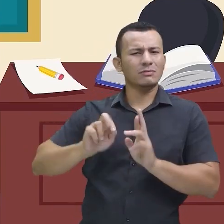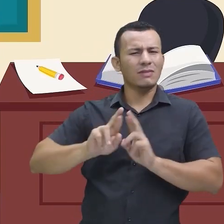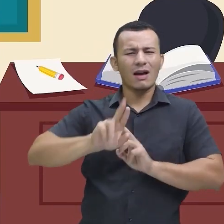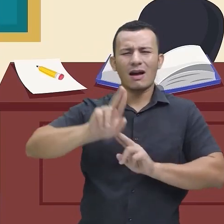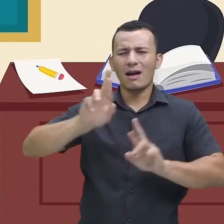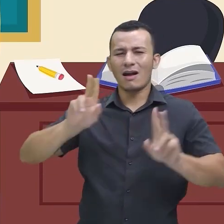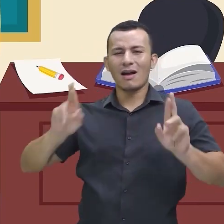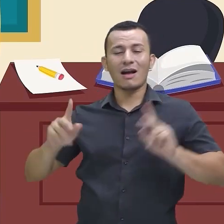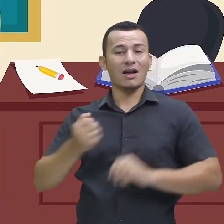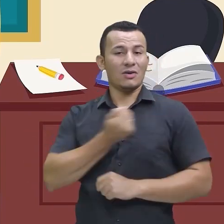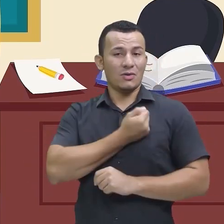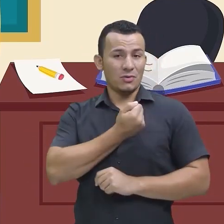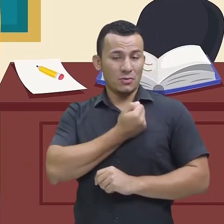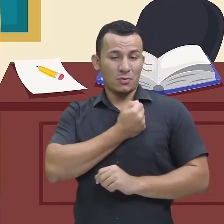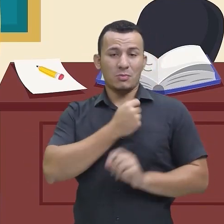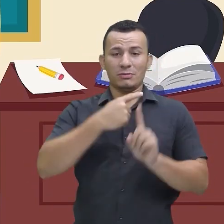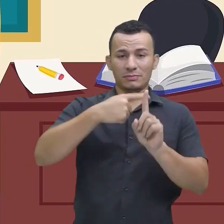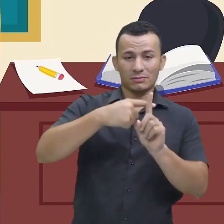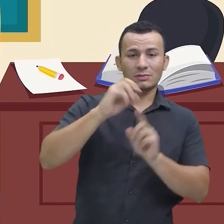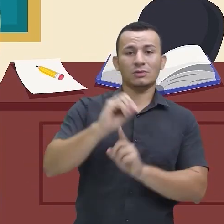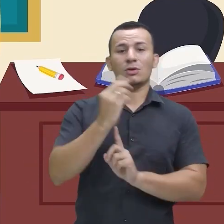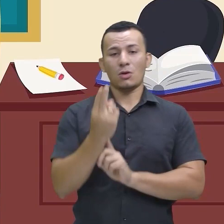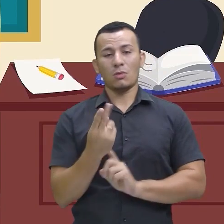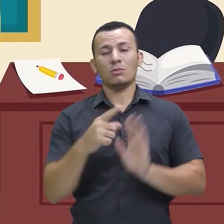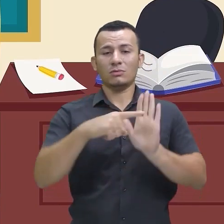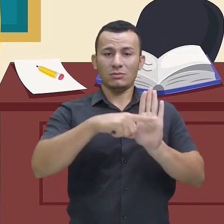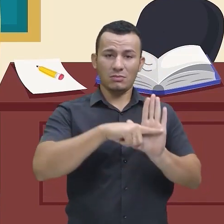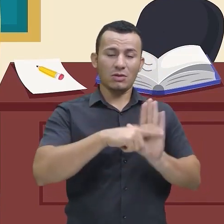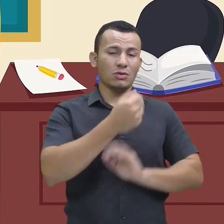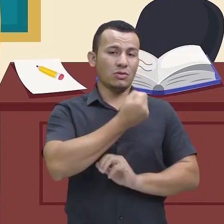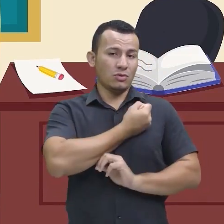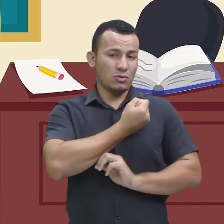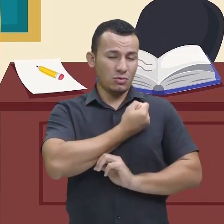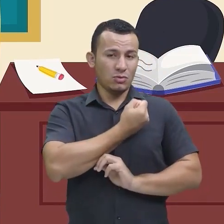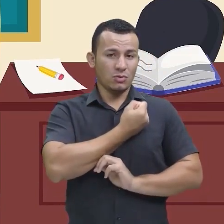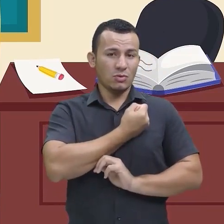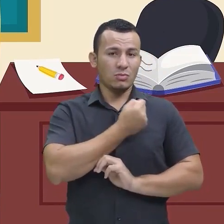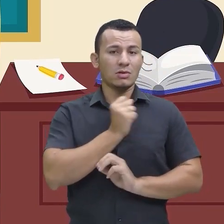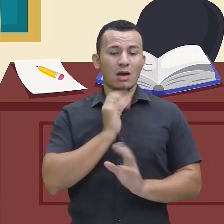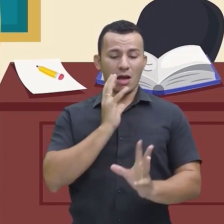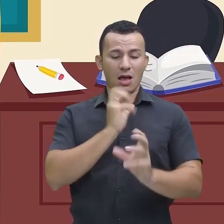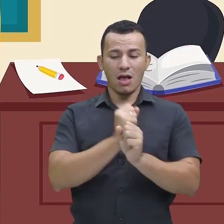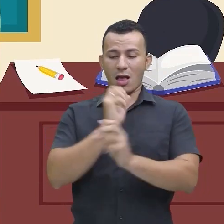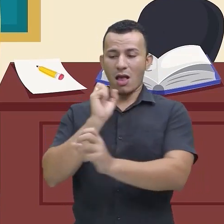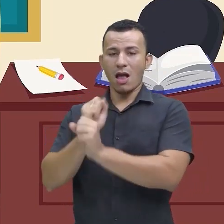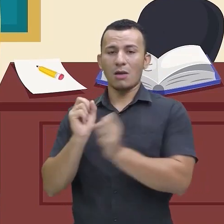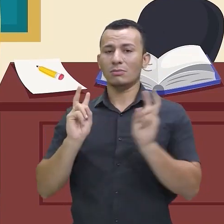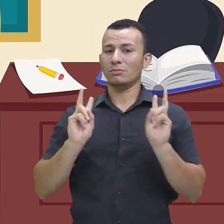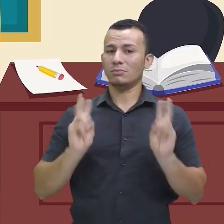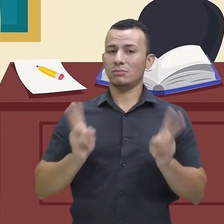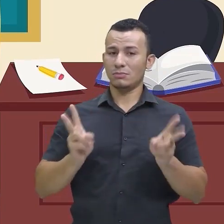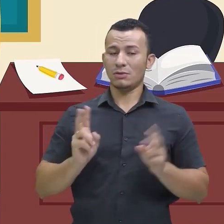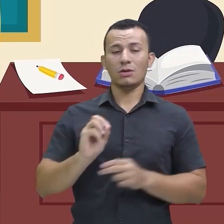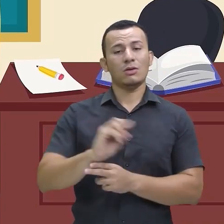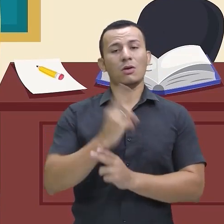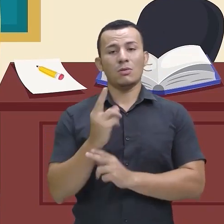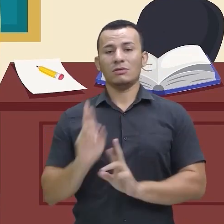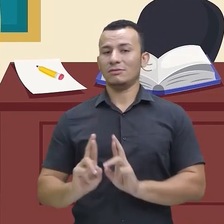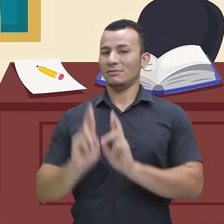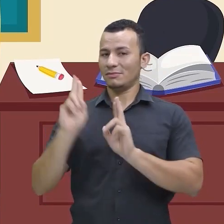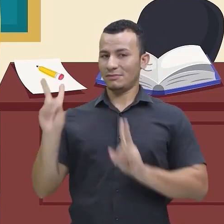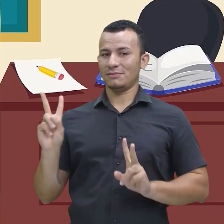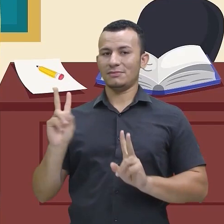de adições ou de subtrações de dois números naturais que resultem na mesma soma ou diferença.